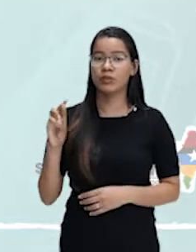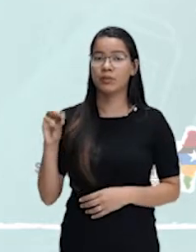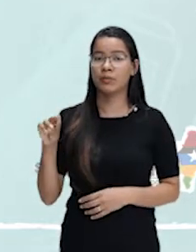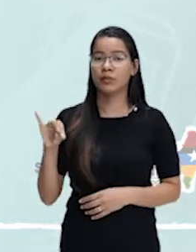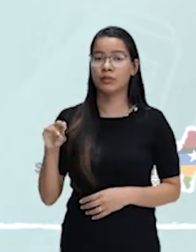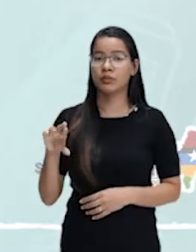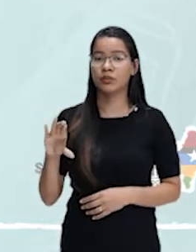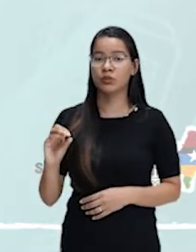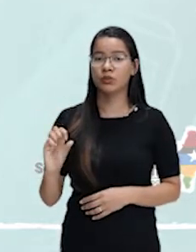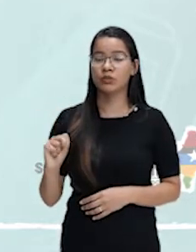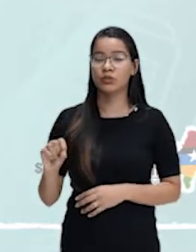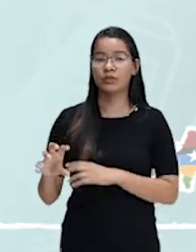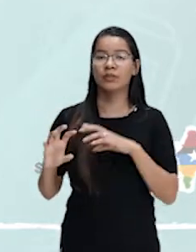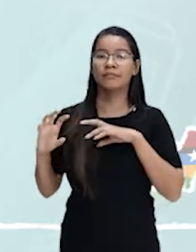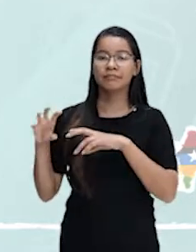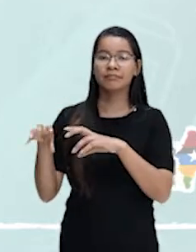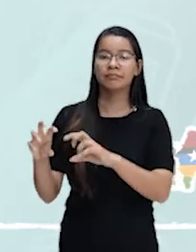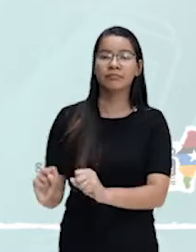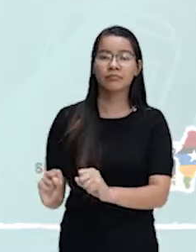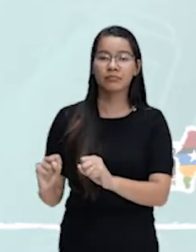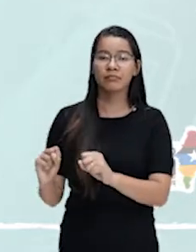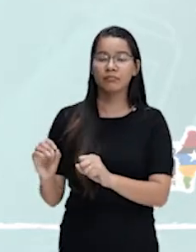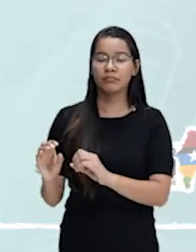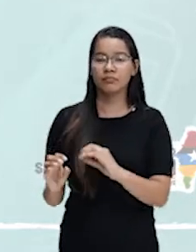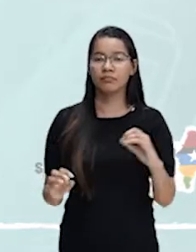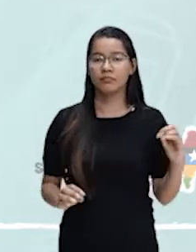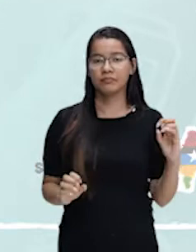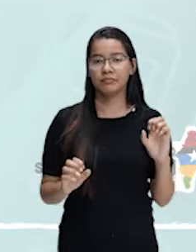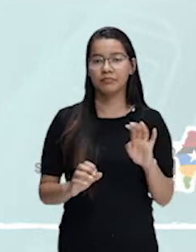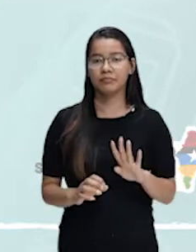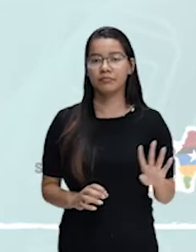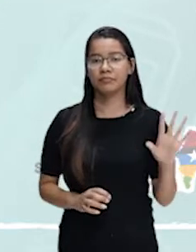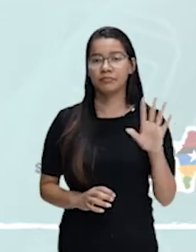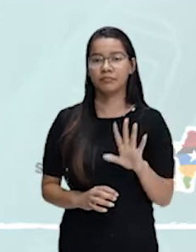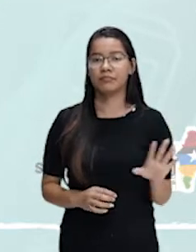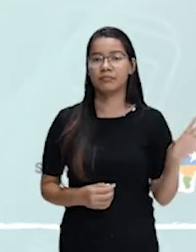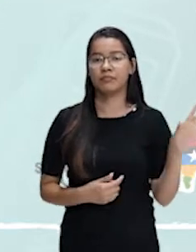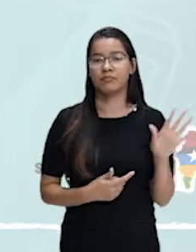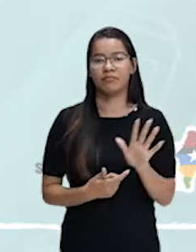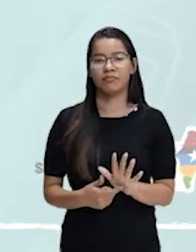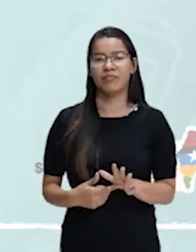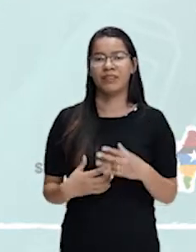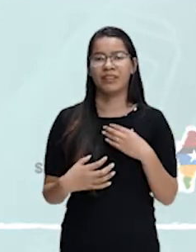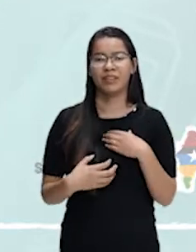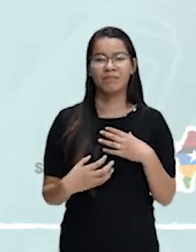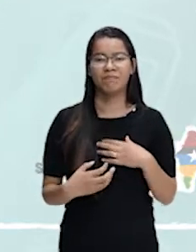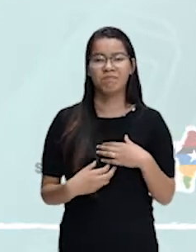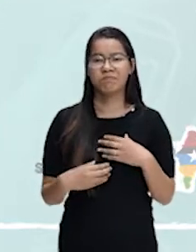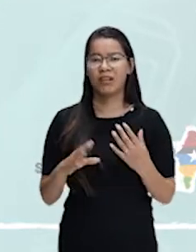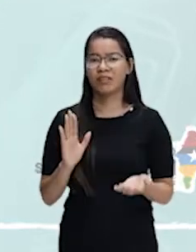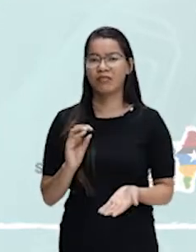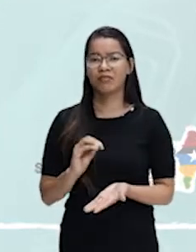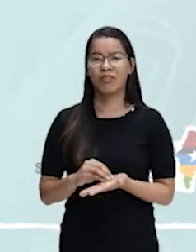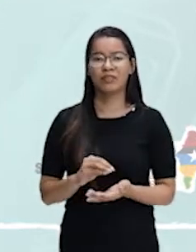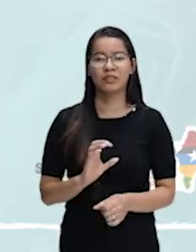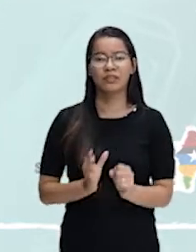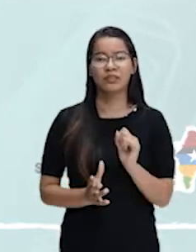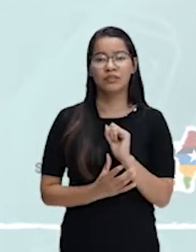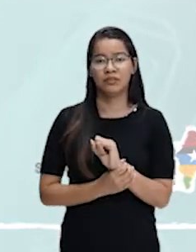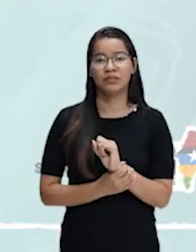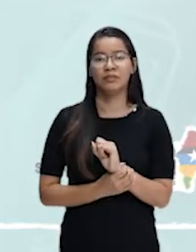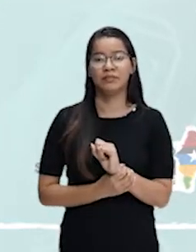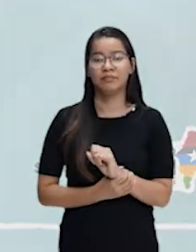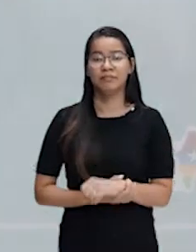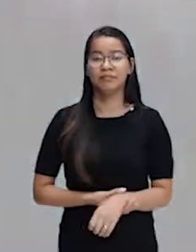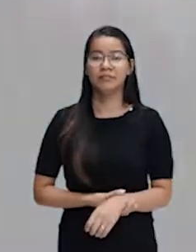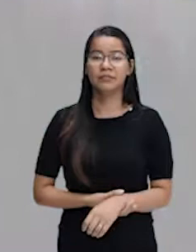Ocidente europeu, trazendo um clima de instabilidade e de insegurança para a sociedade europeia durante a chamada Alta Idade